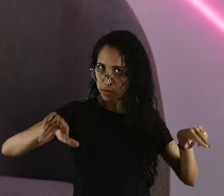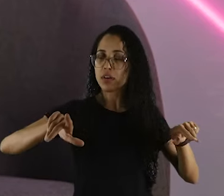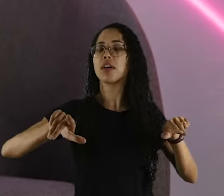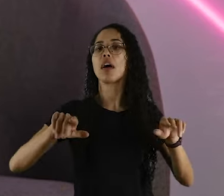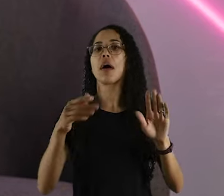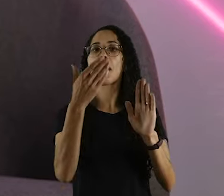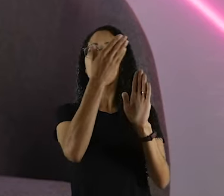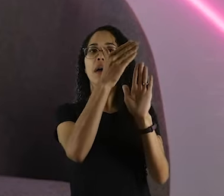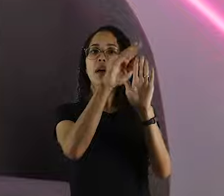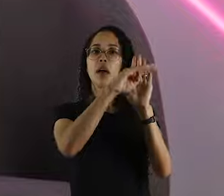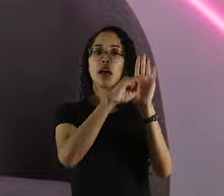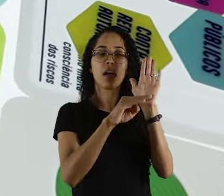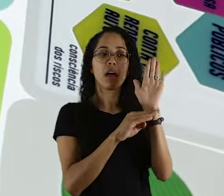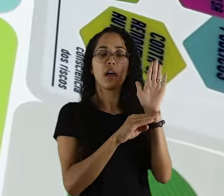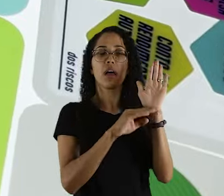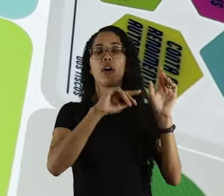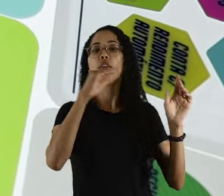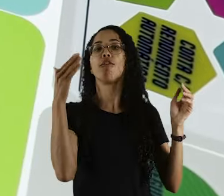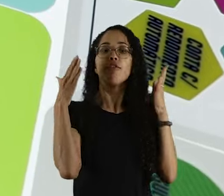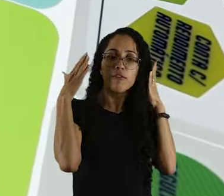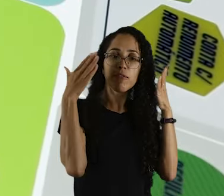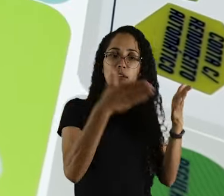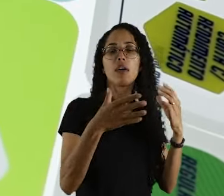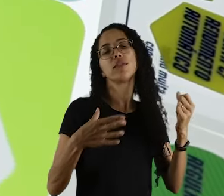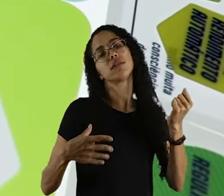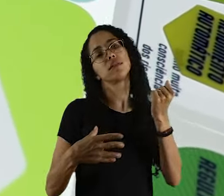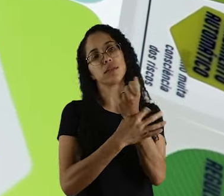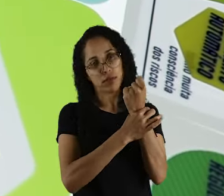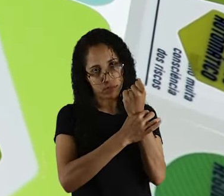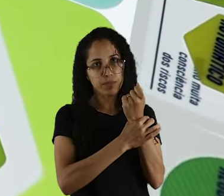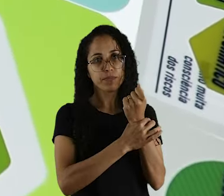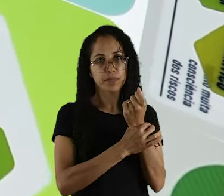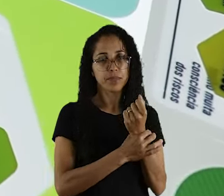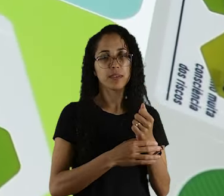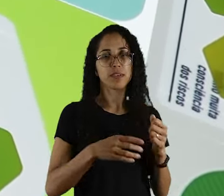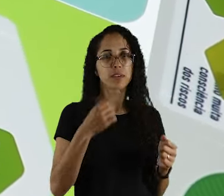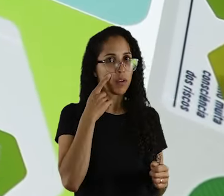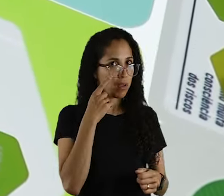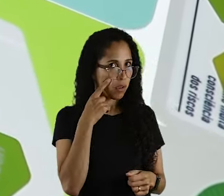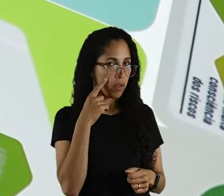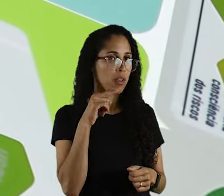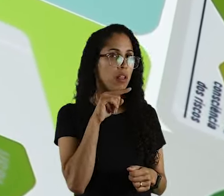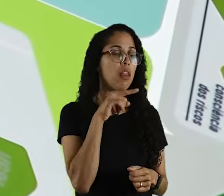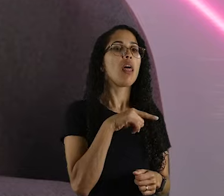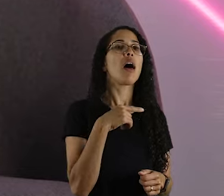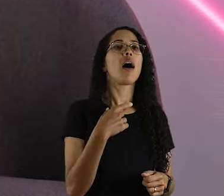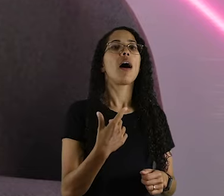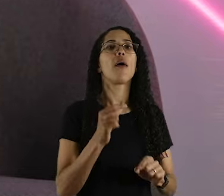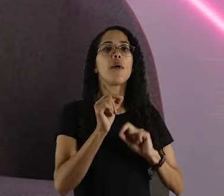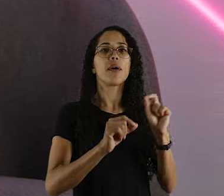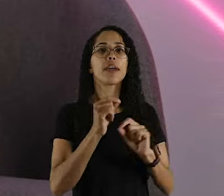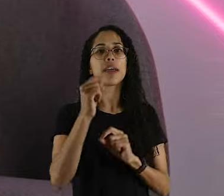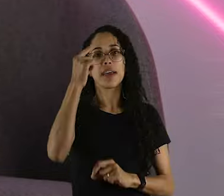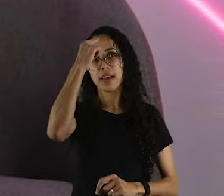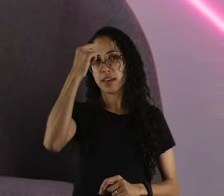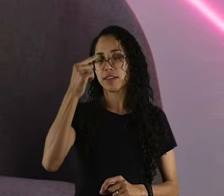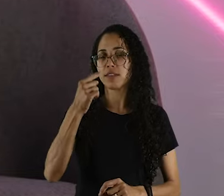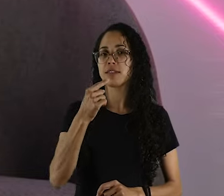é baseada na segurança, né? Se você olhar a definição de uma das minhas contas de investimento, tá lá investidor de alto risco,